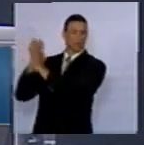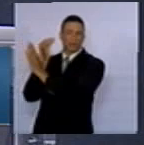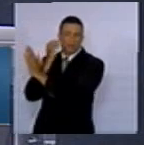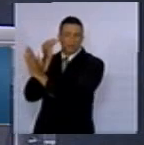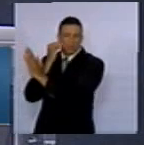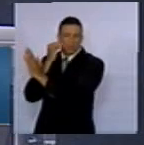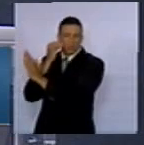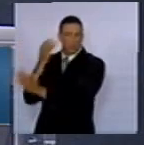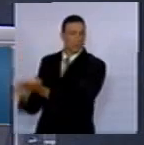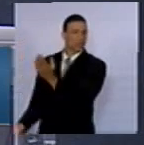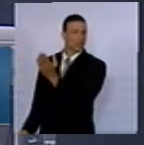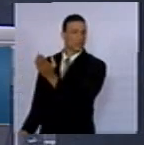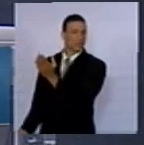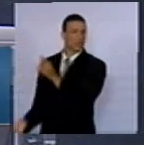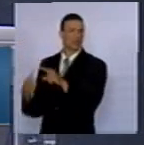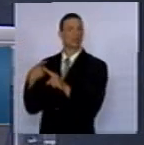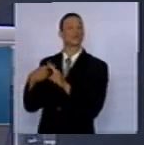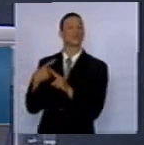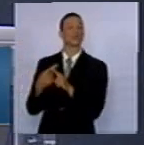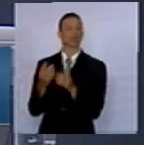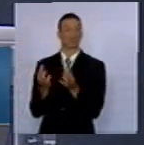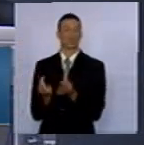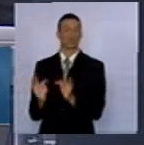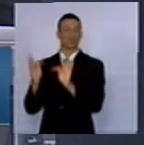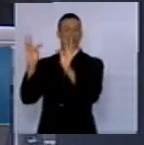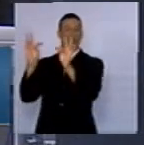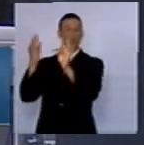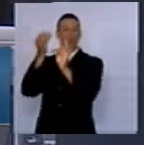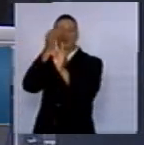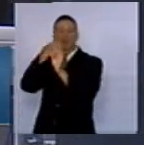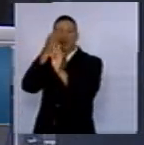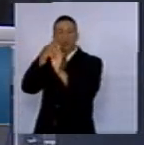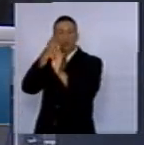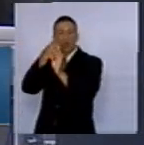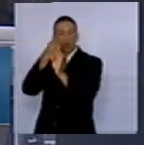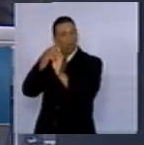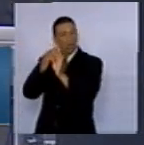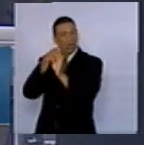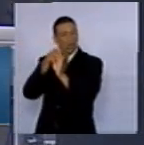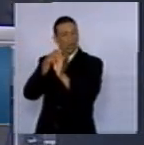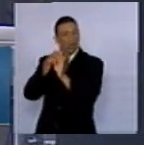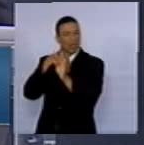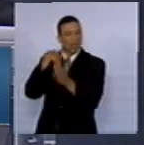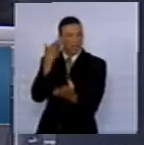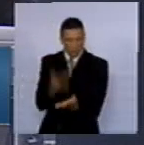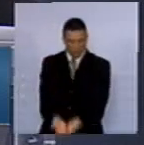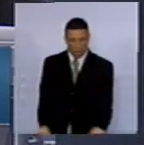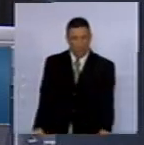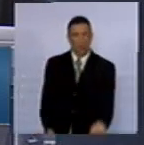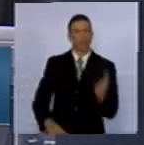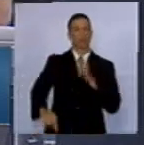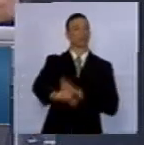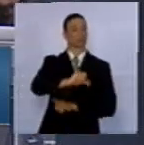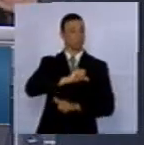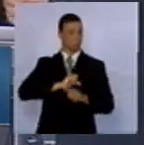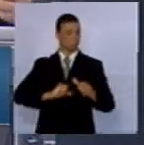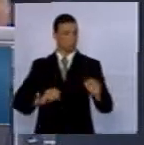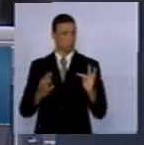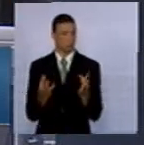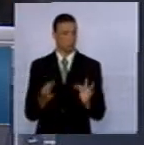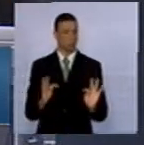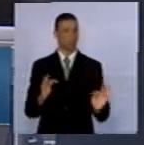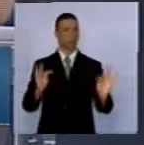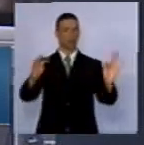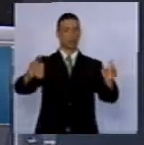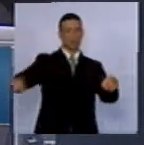que fracassou porque aquela tecnologia não permitia o cabo permite a criptografia permite que hoje